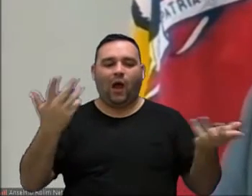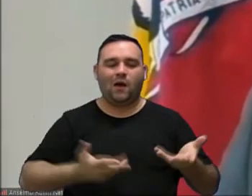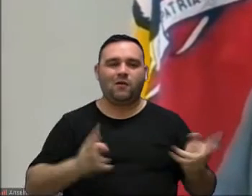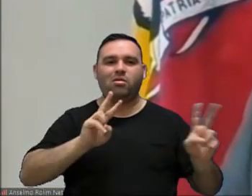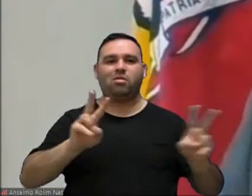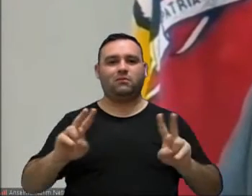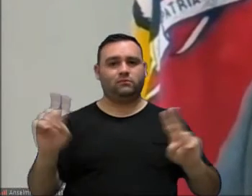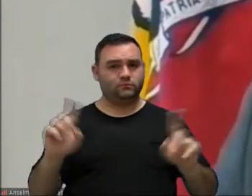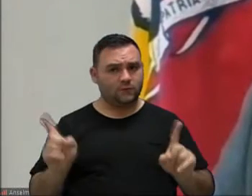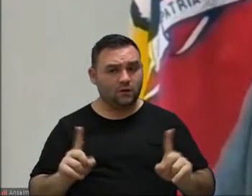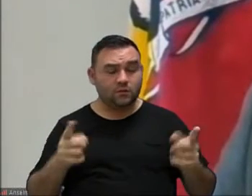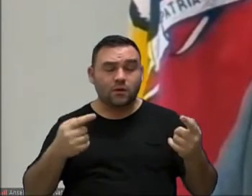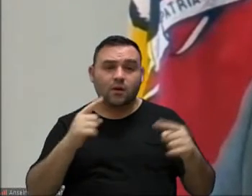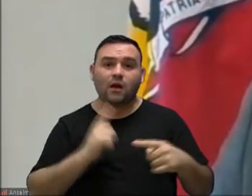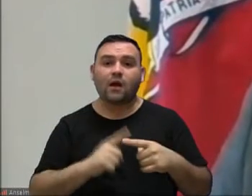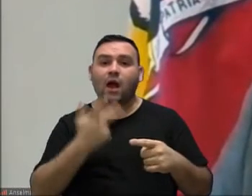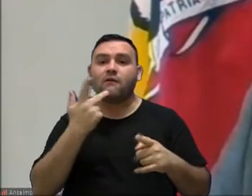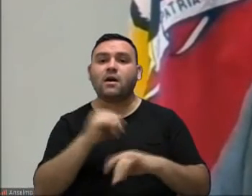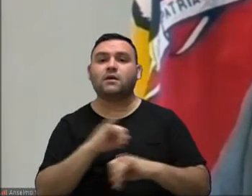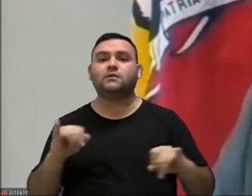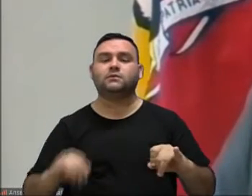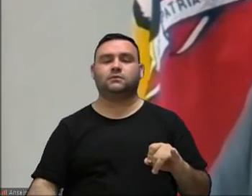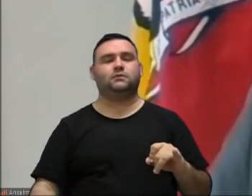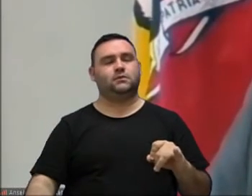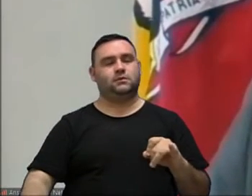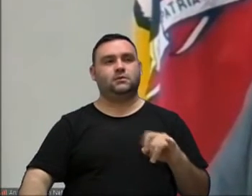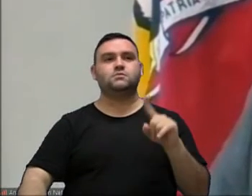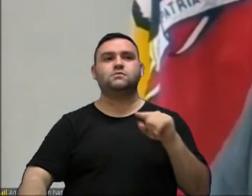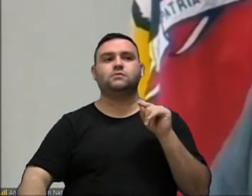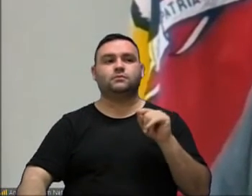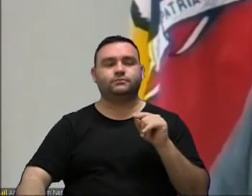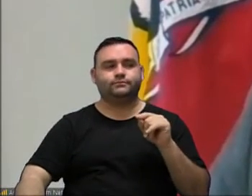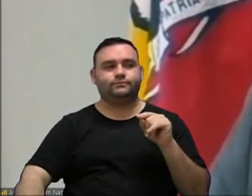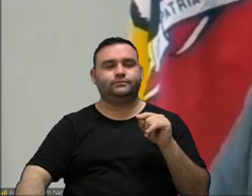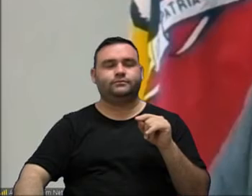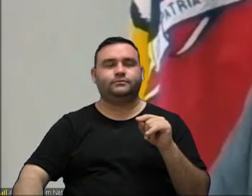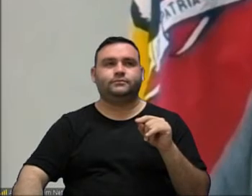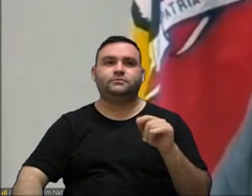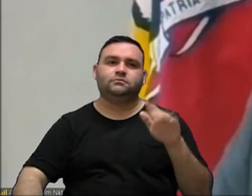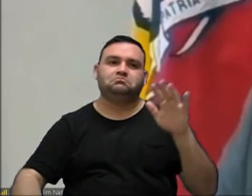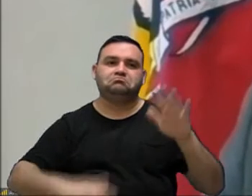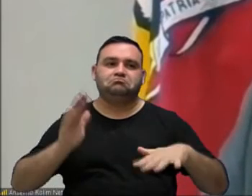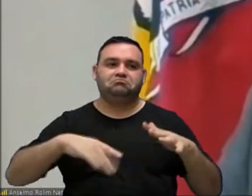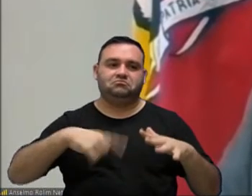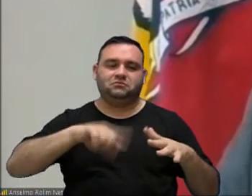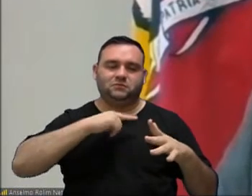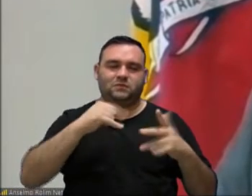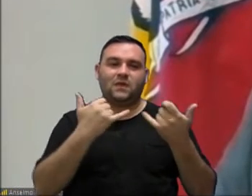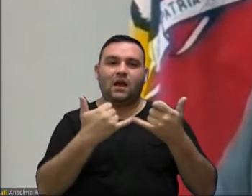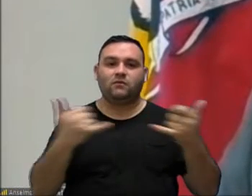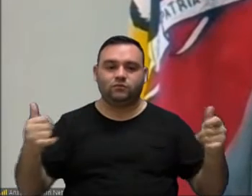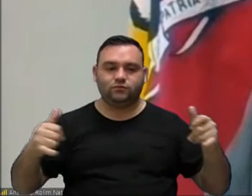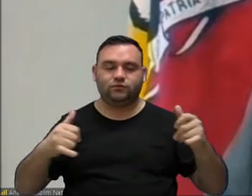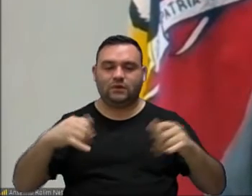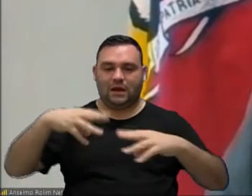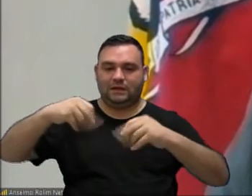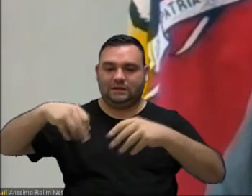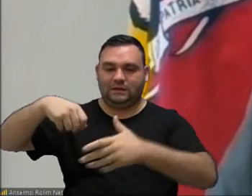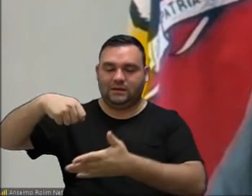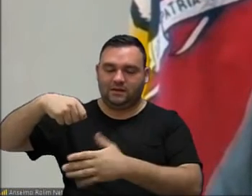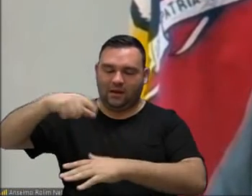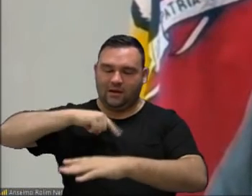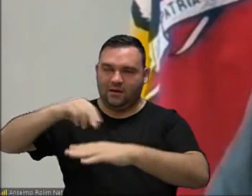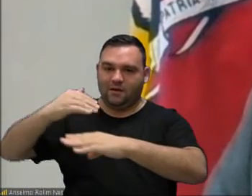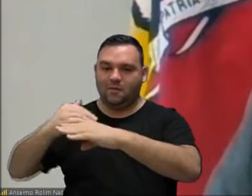para isso o que eu estou dizendo a vossa silência é que na verdade por mais que faça o cabeamento subterrâneo que a vereadora Iara